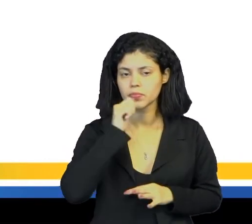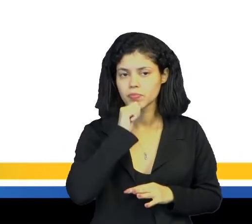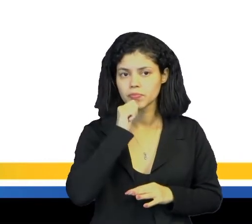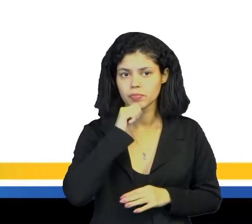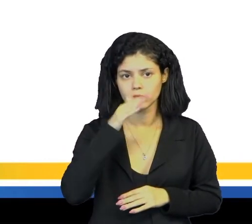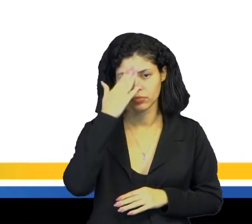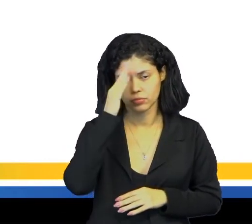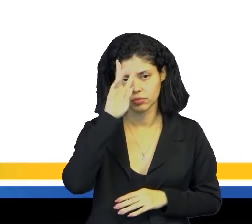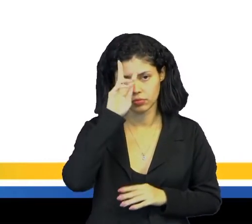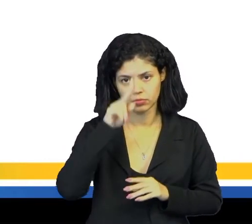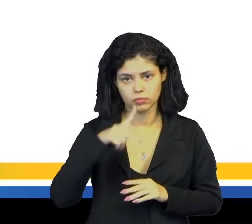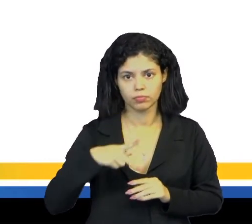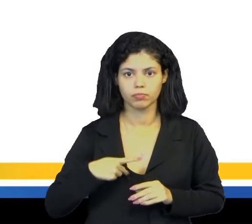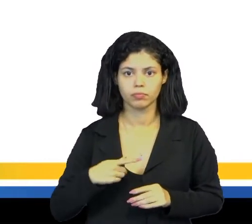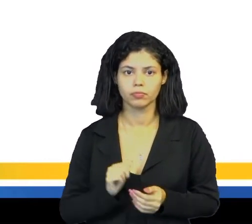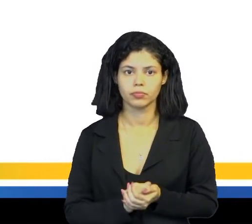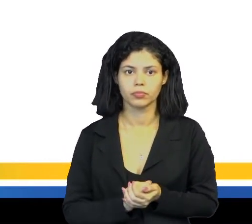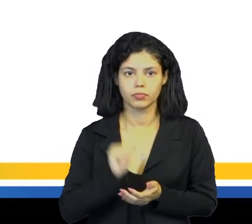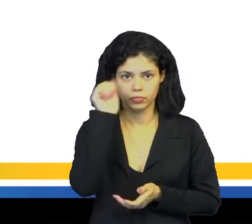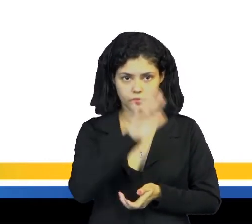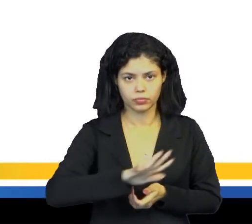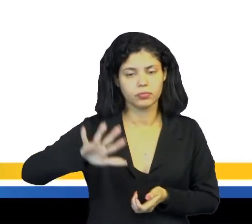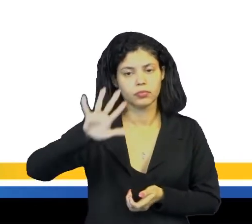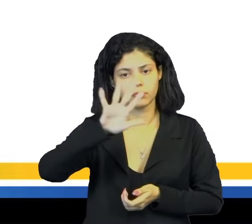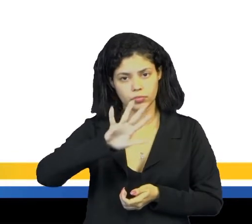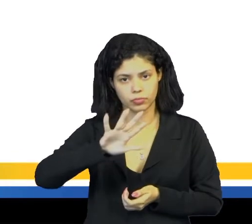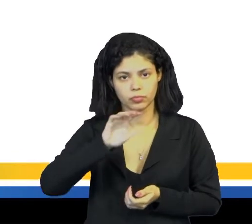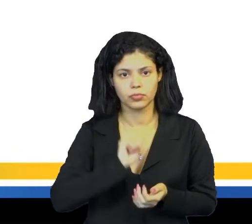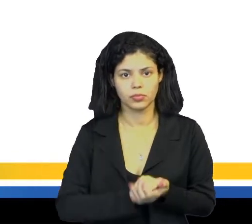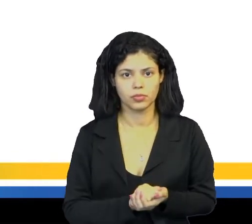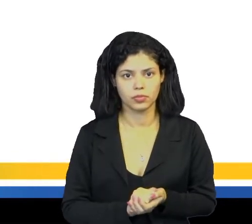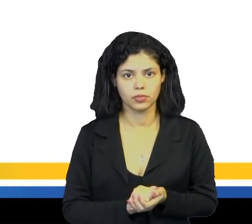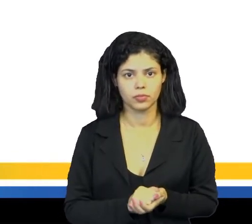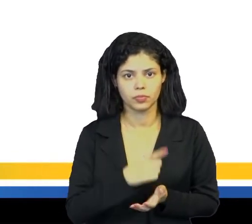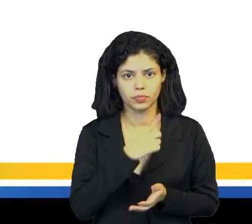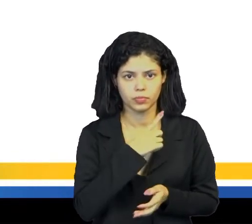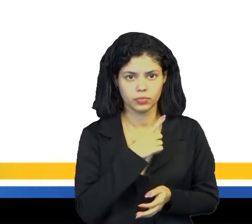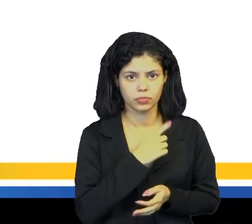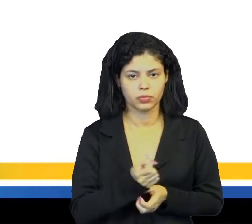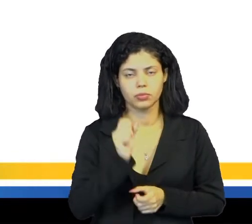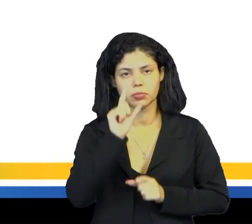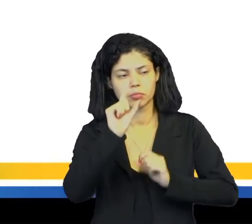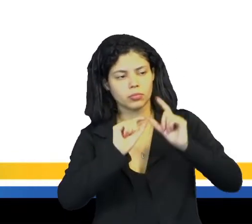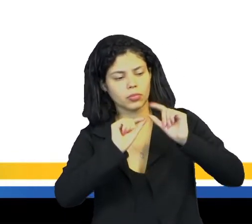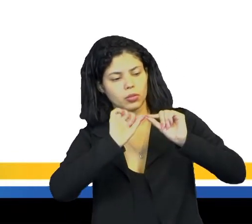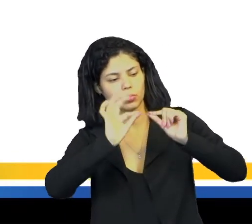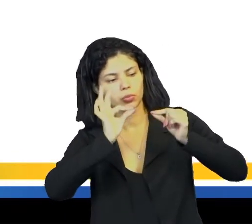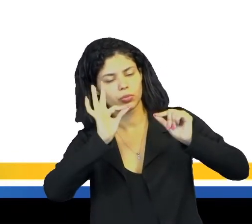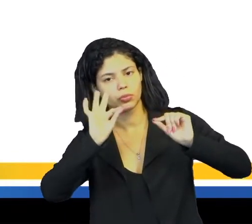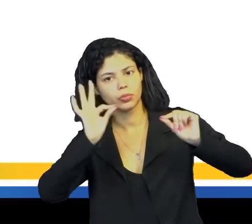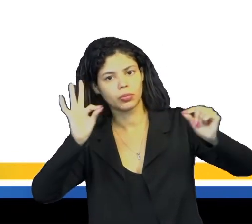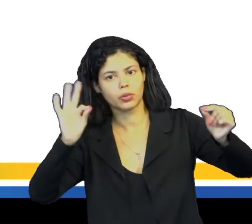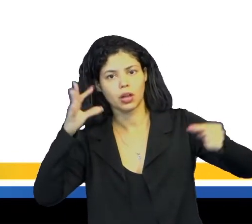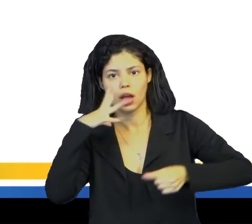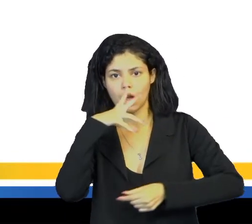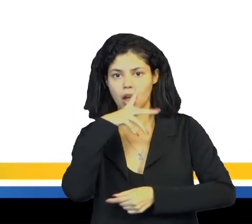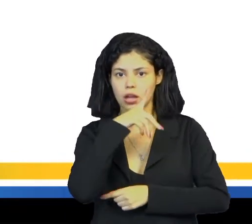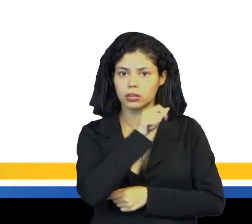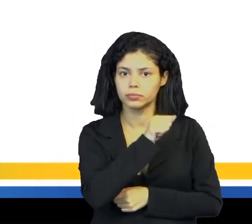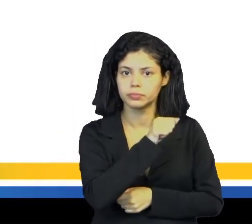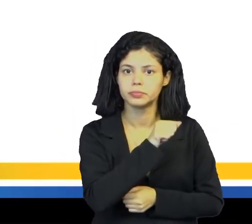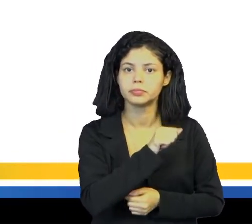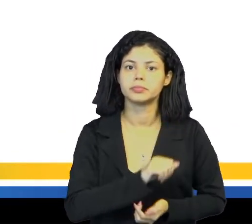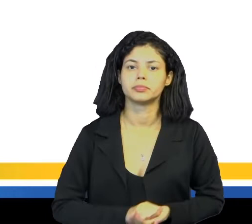entendimento humano. As galáxias que eles contêm estão se afastando velozmente uma das